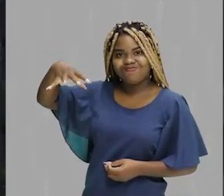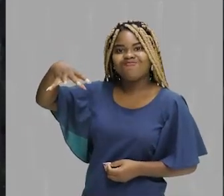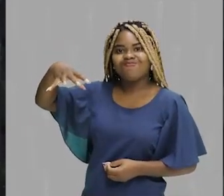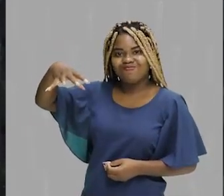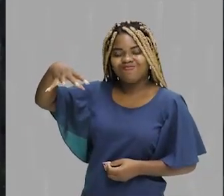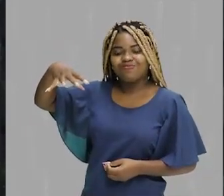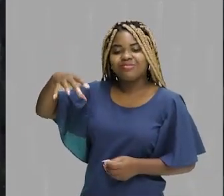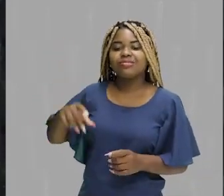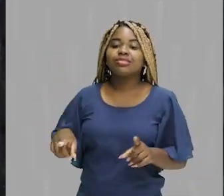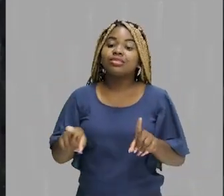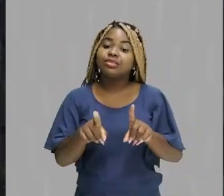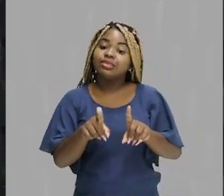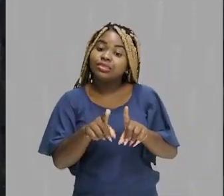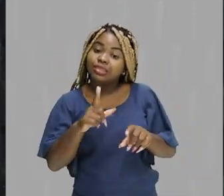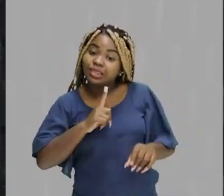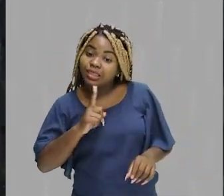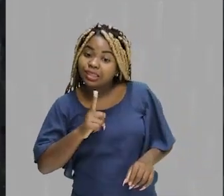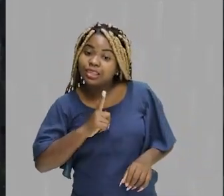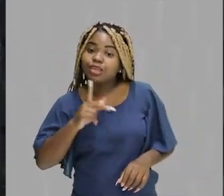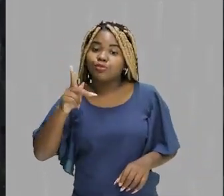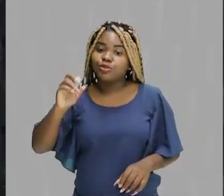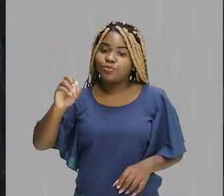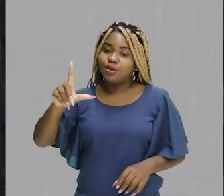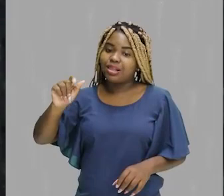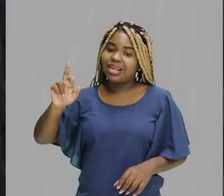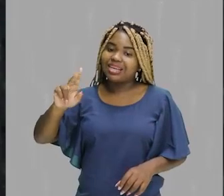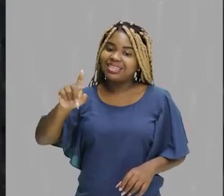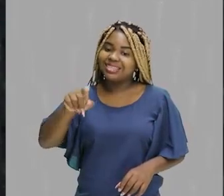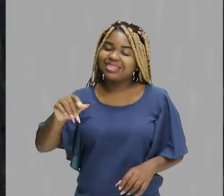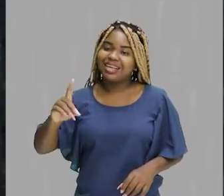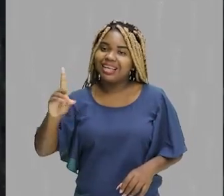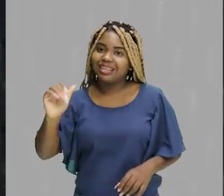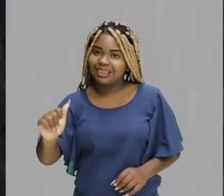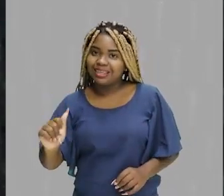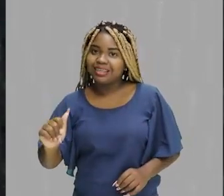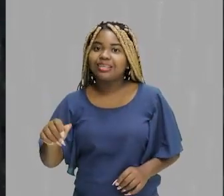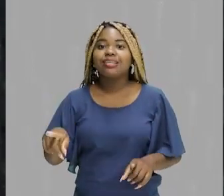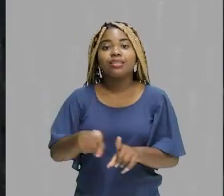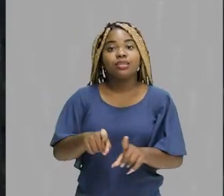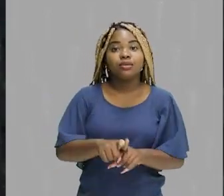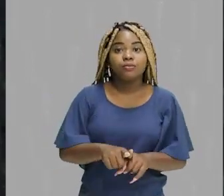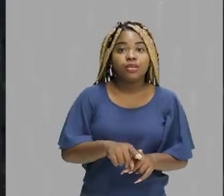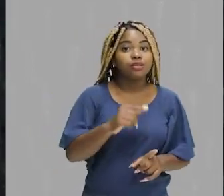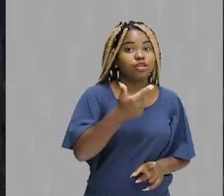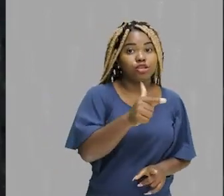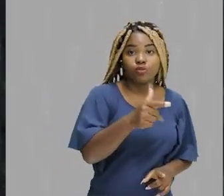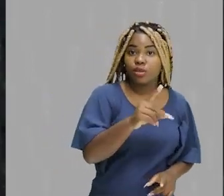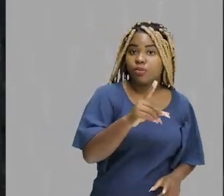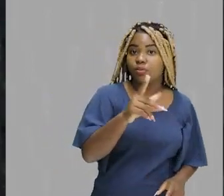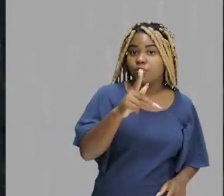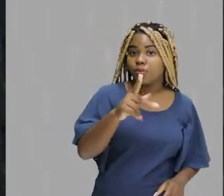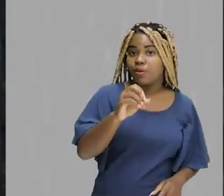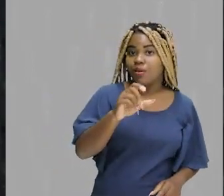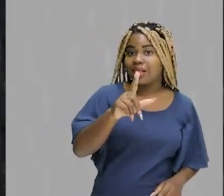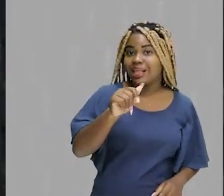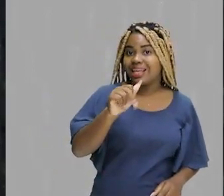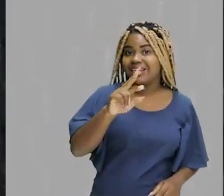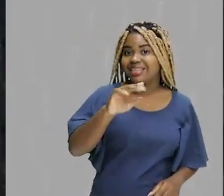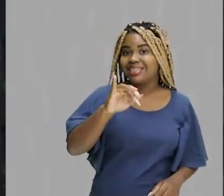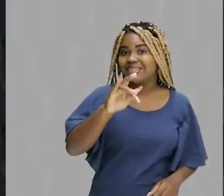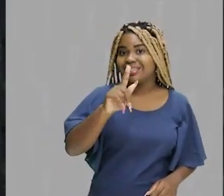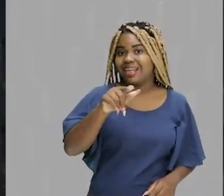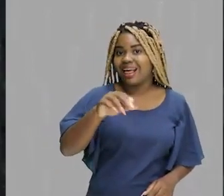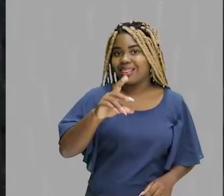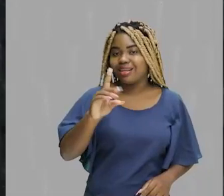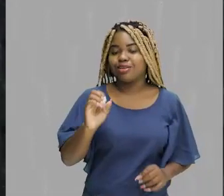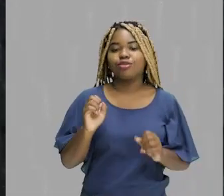nós temos a luz não polarizada. Turma, assim, começando, o nosso dia a dia, a luz que a